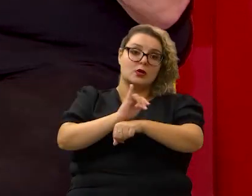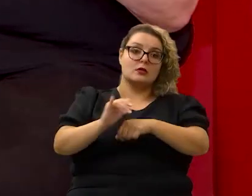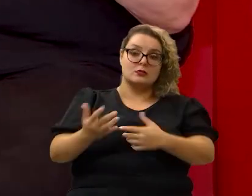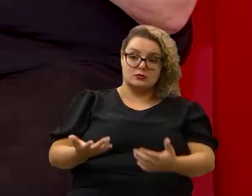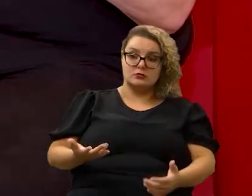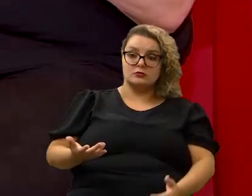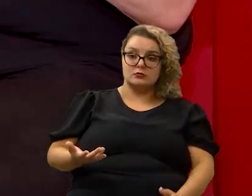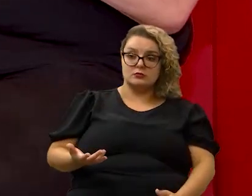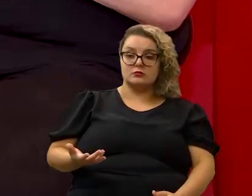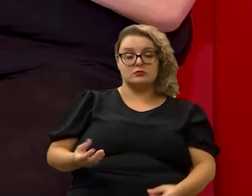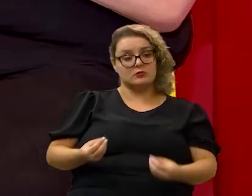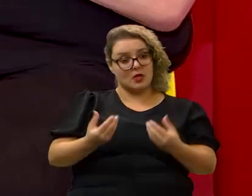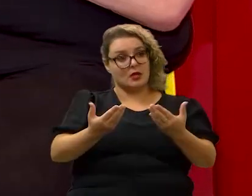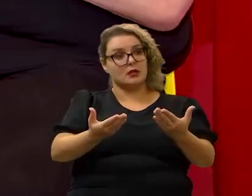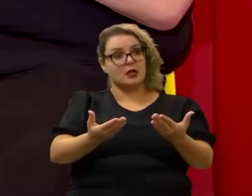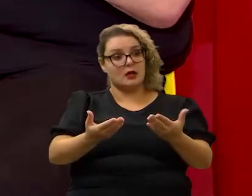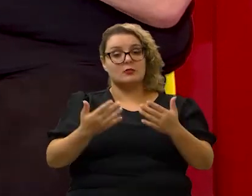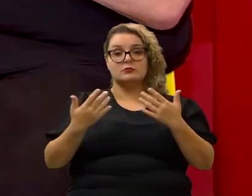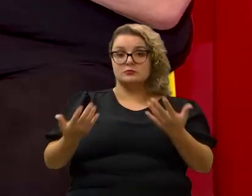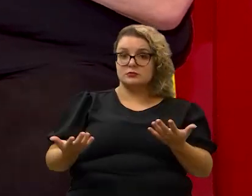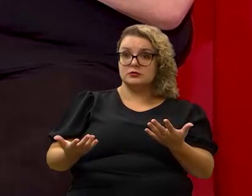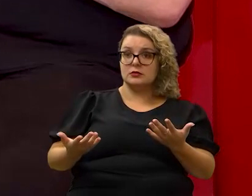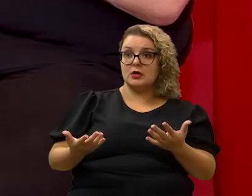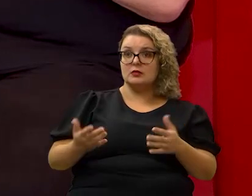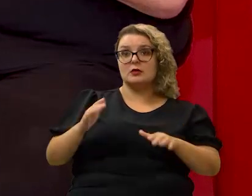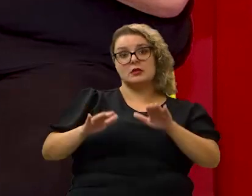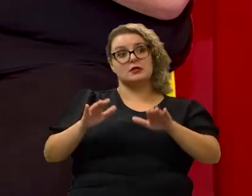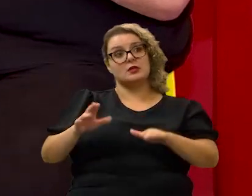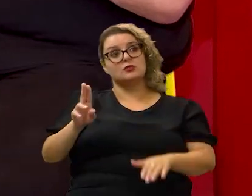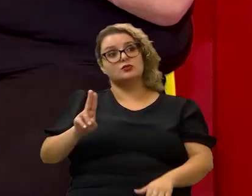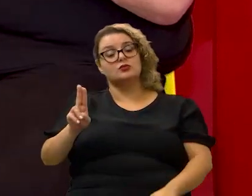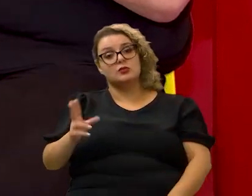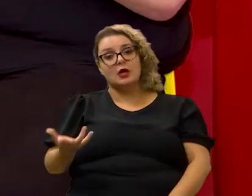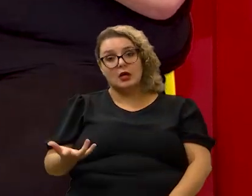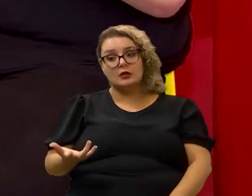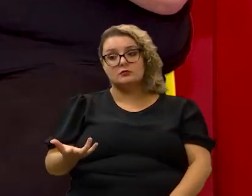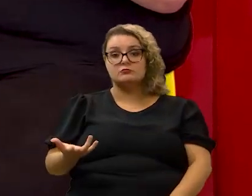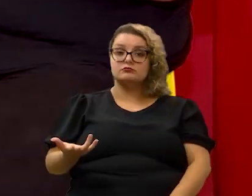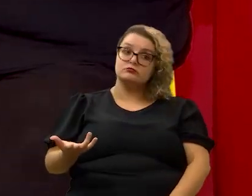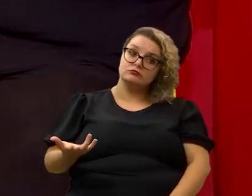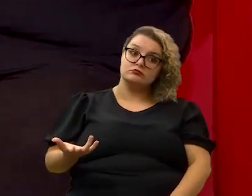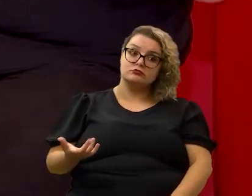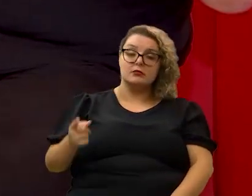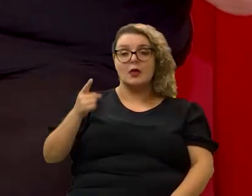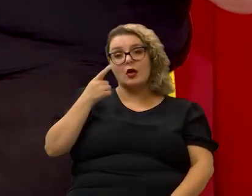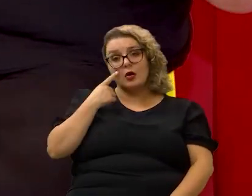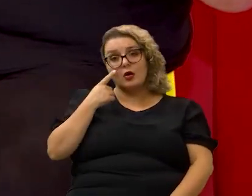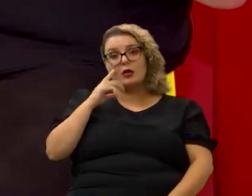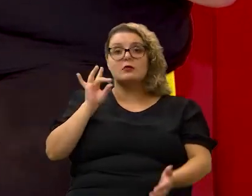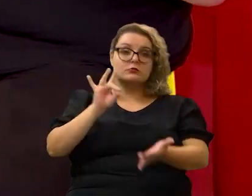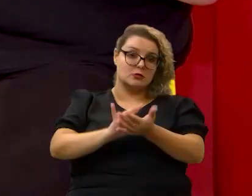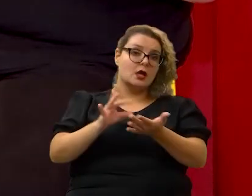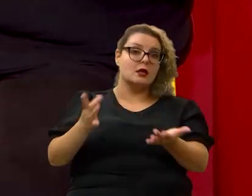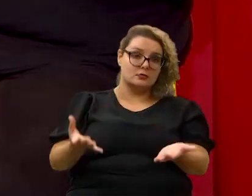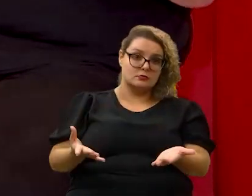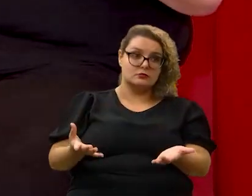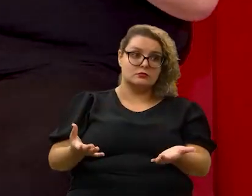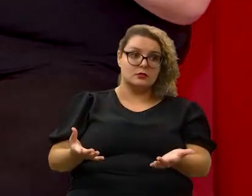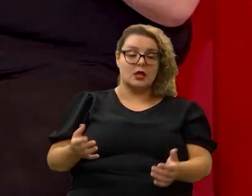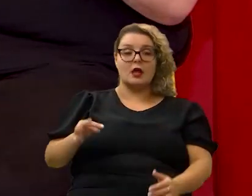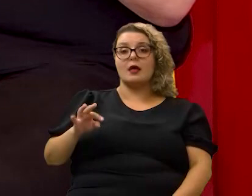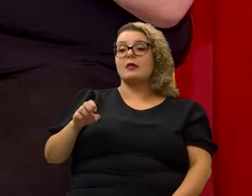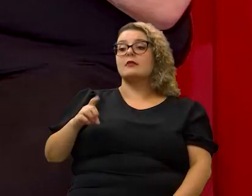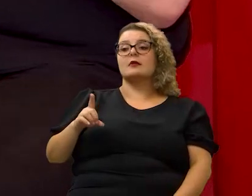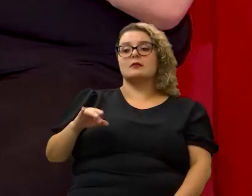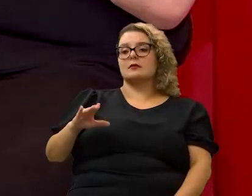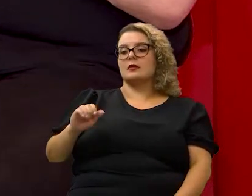de IA oferece. Então, eles, por enquanto, têm usado como, olha, é a verdade. É a tendência.